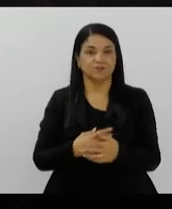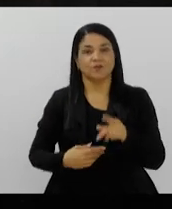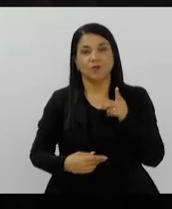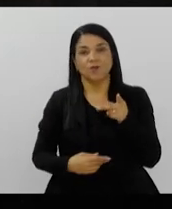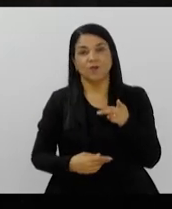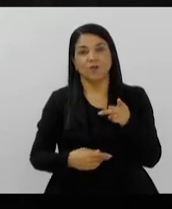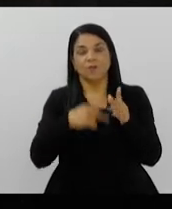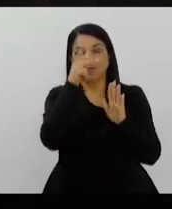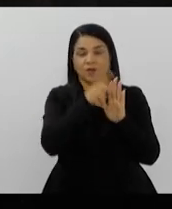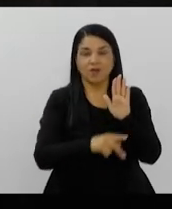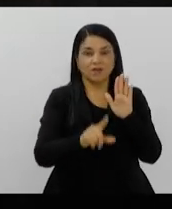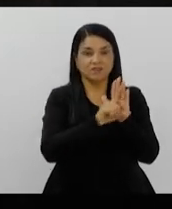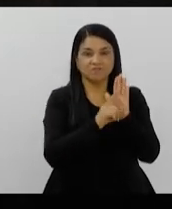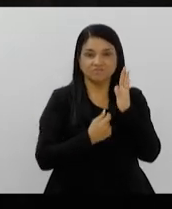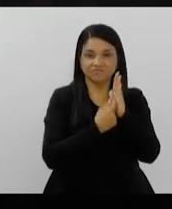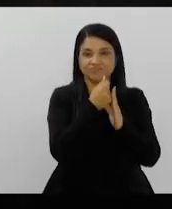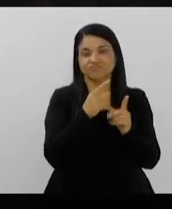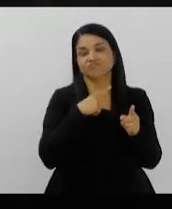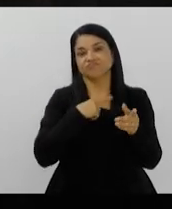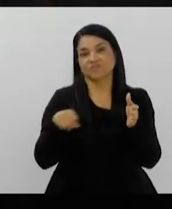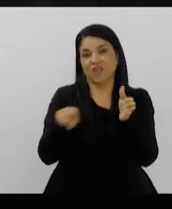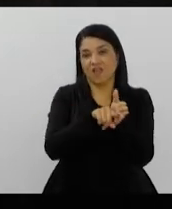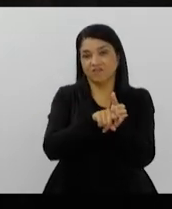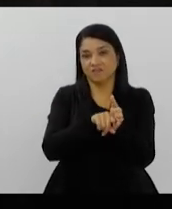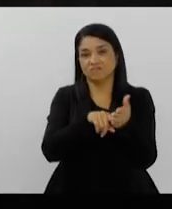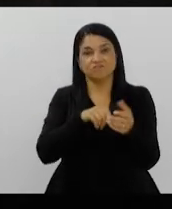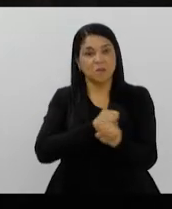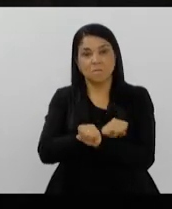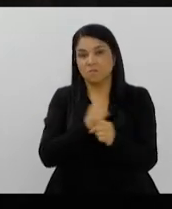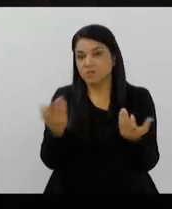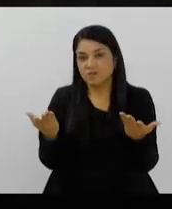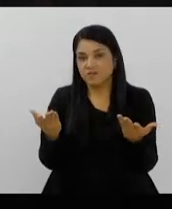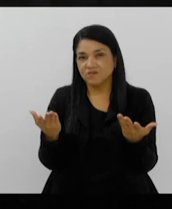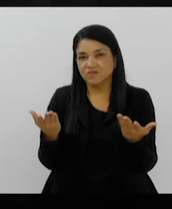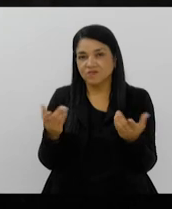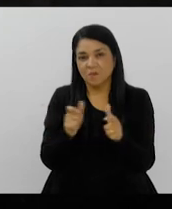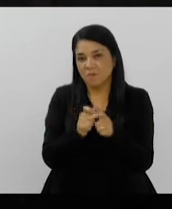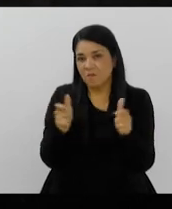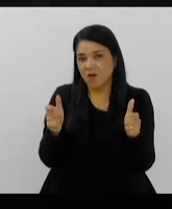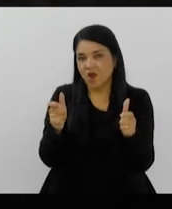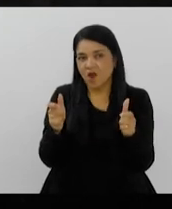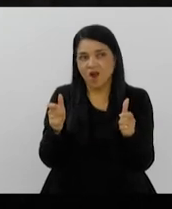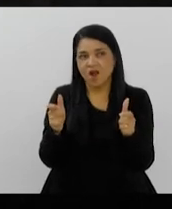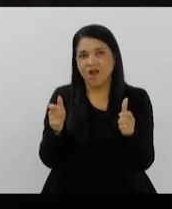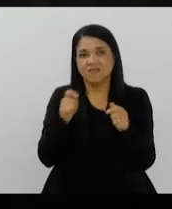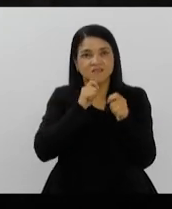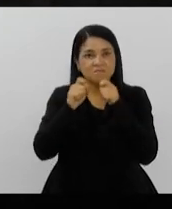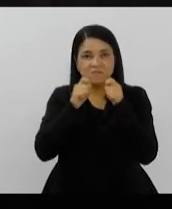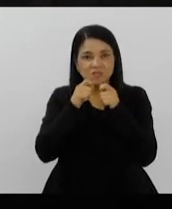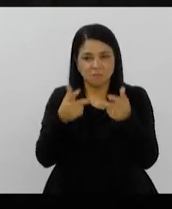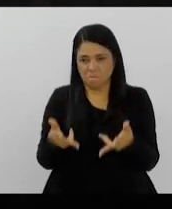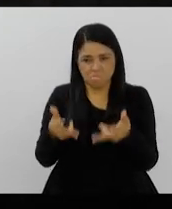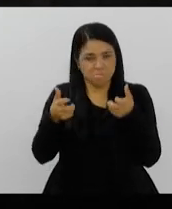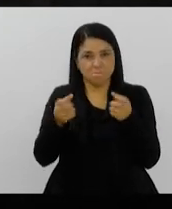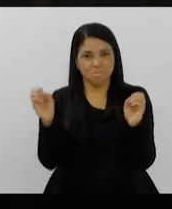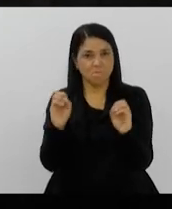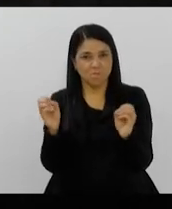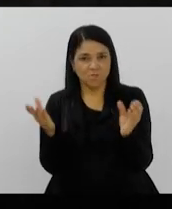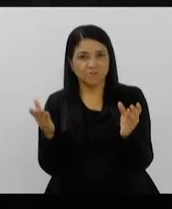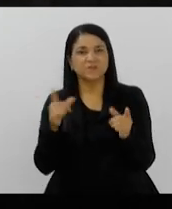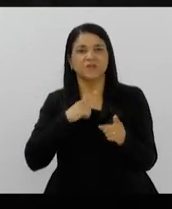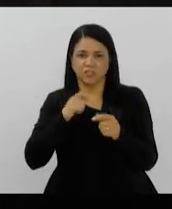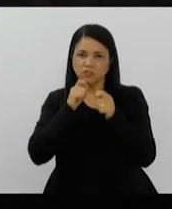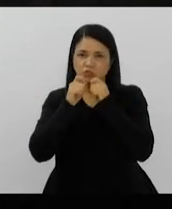de lei orçamentária cheio de déficits. E não é possível que a maior parte da imprensa não está percebendo isso. É claro que tem um